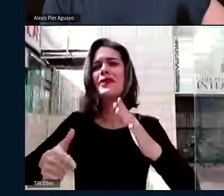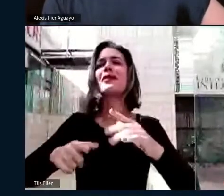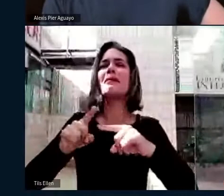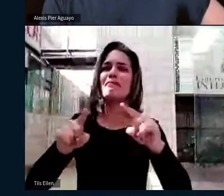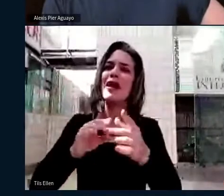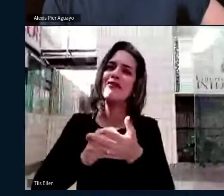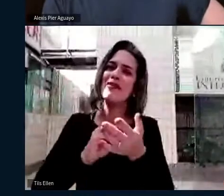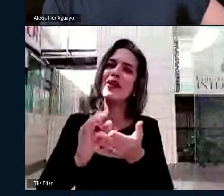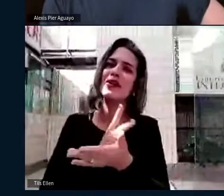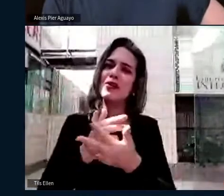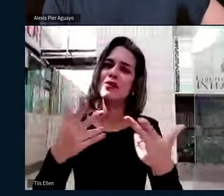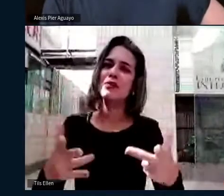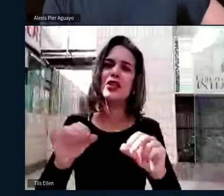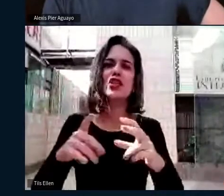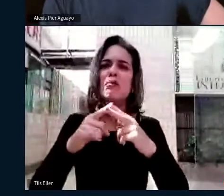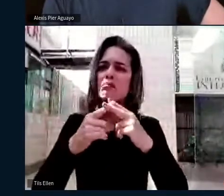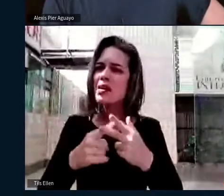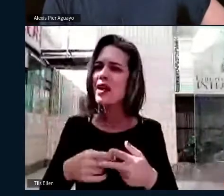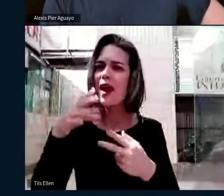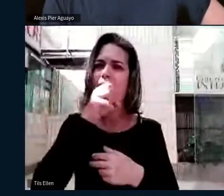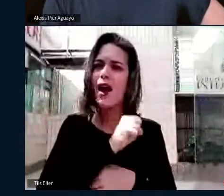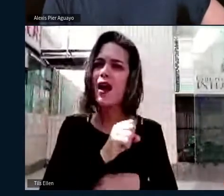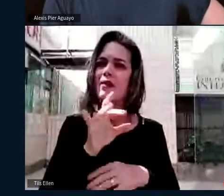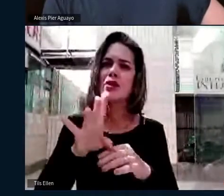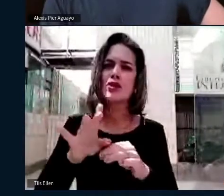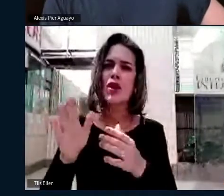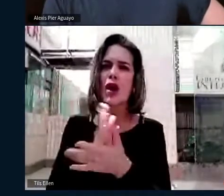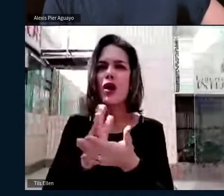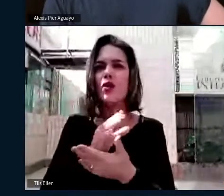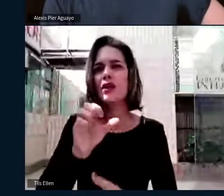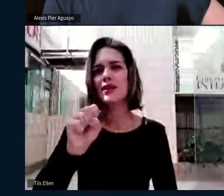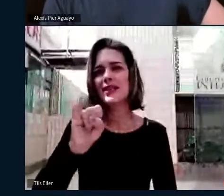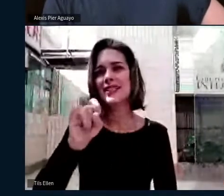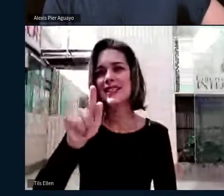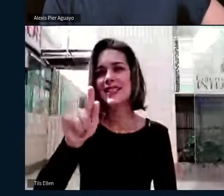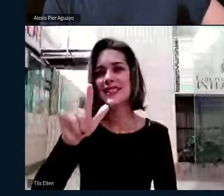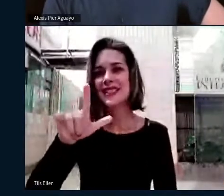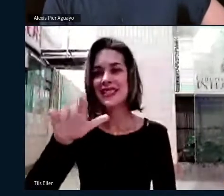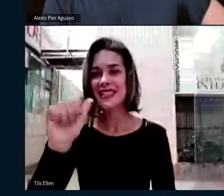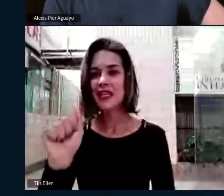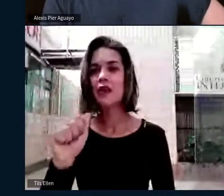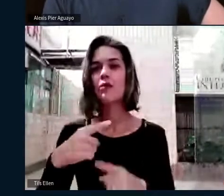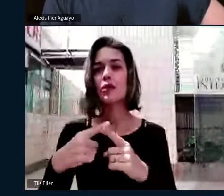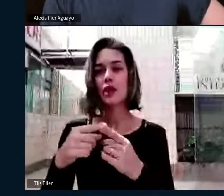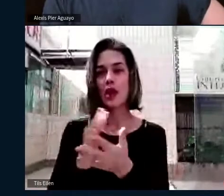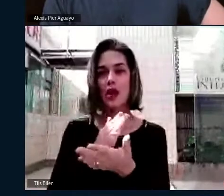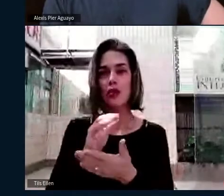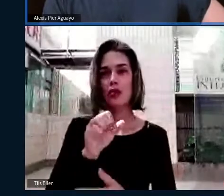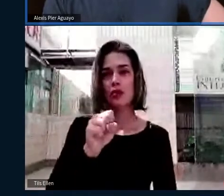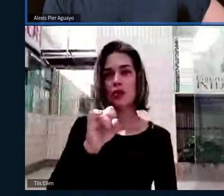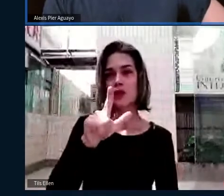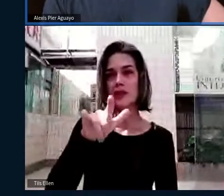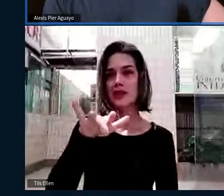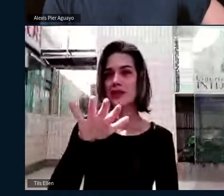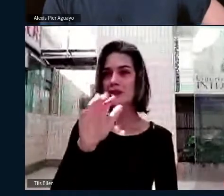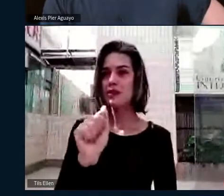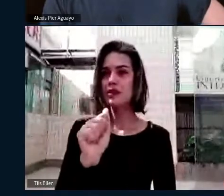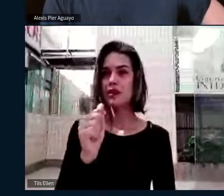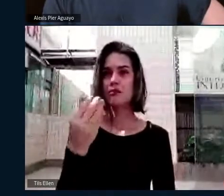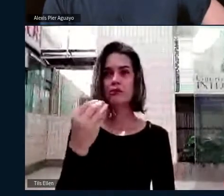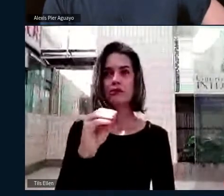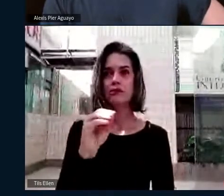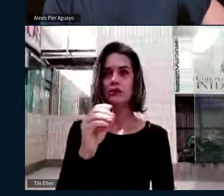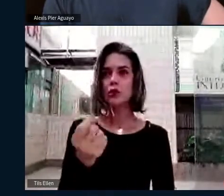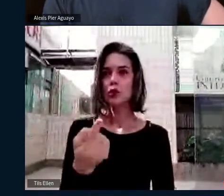então acho que mais uma revisãozinha para pegar sigla. Então tem sigla que aparece sem você avisar o que é, que a gente